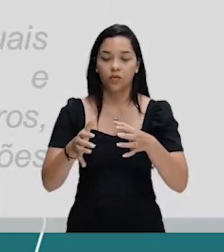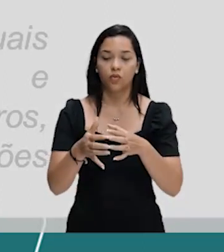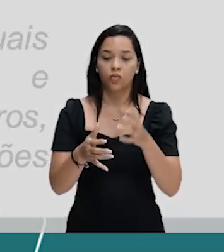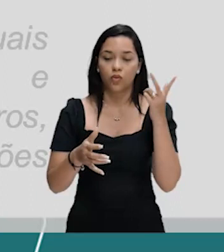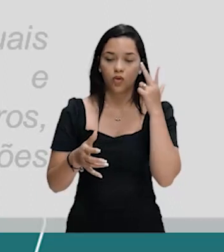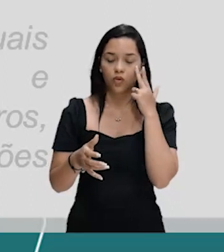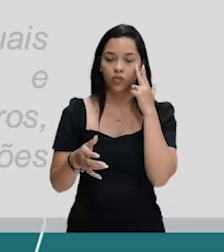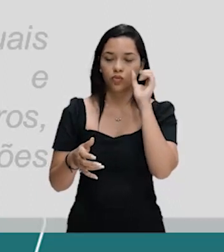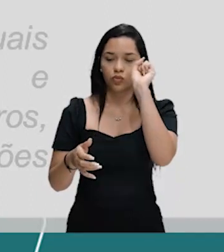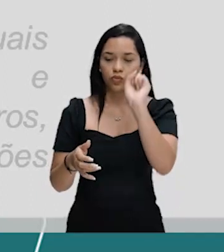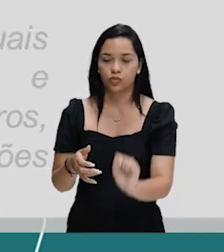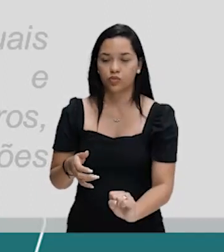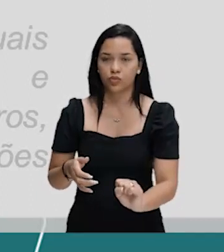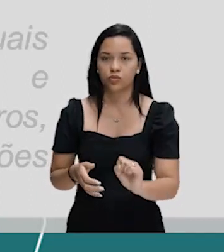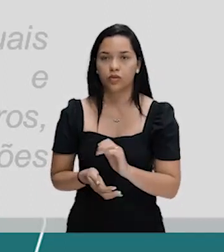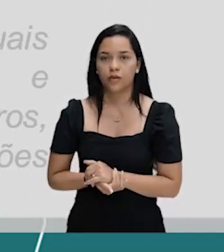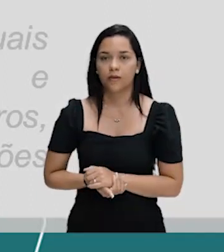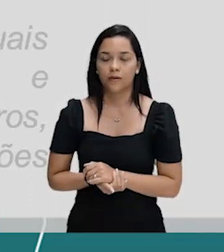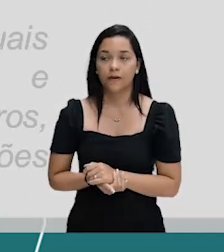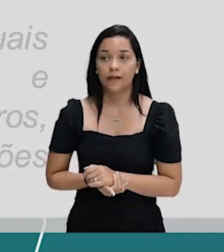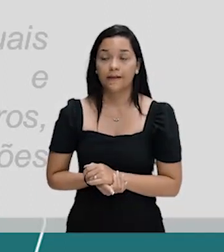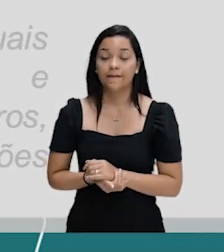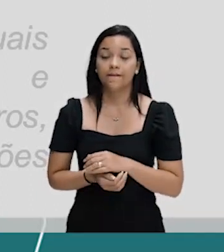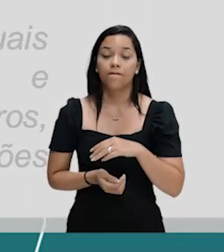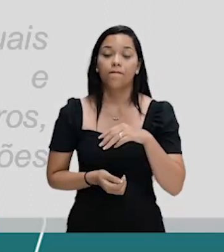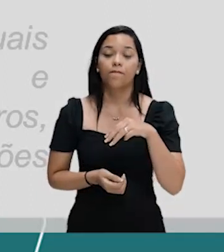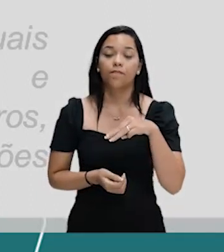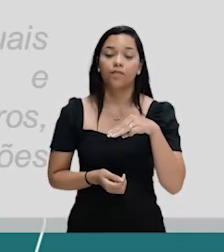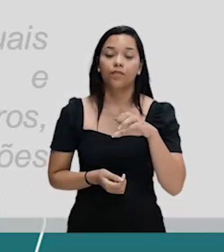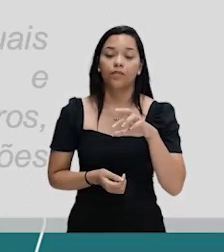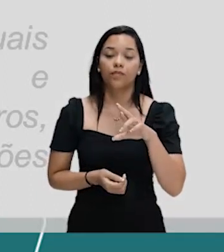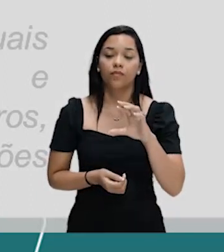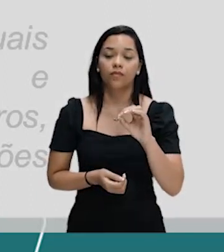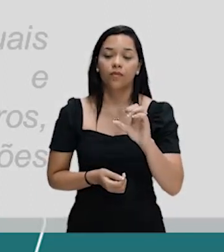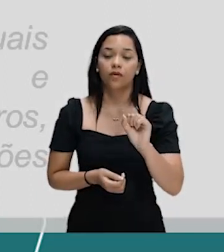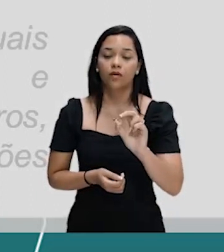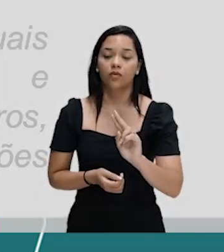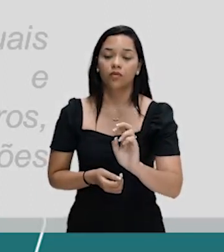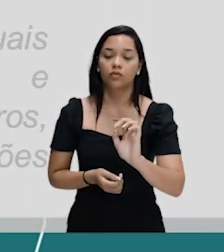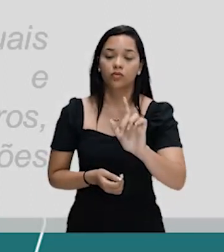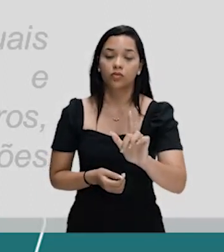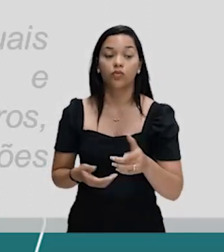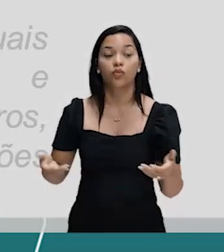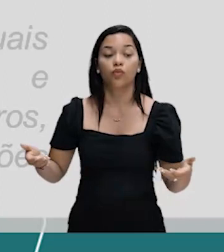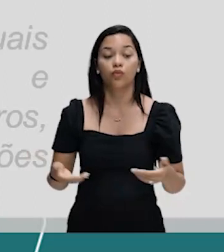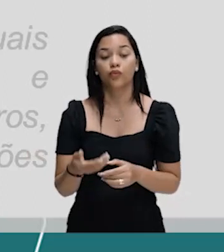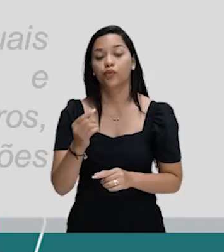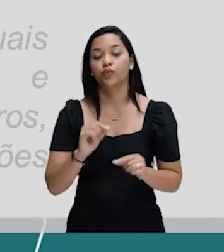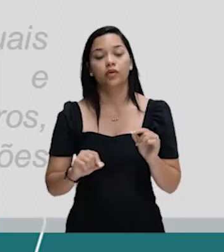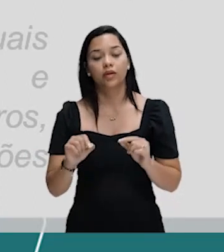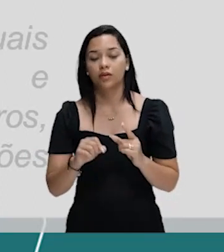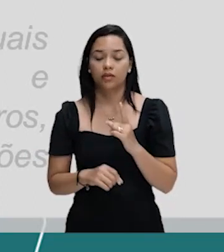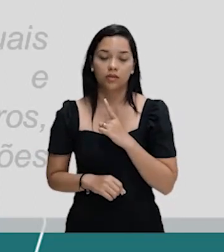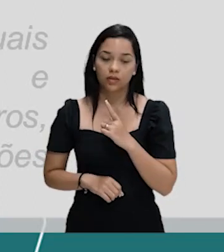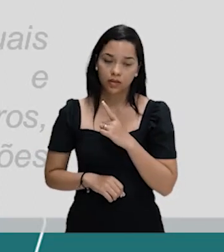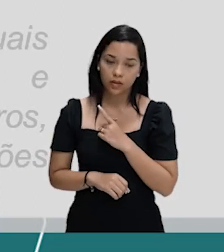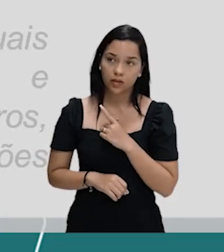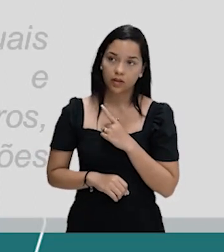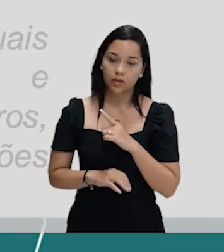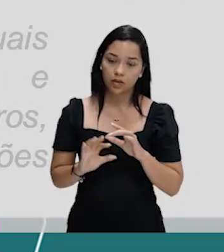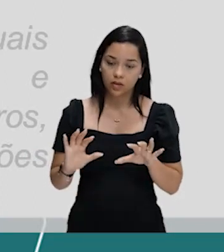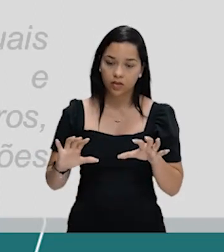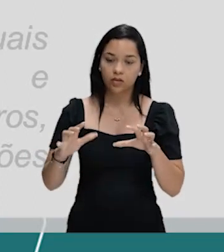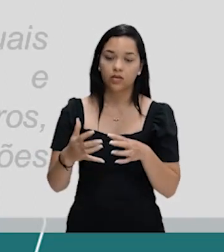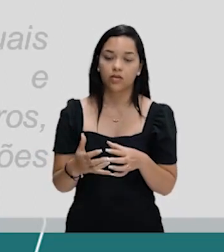Mercado Comum do Sul. O Mercosul, galera, ele hoje é considerado, tá, uma